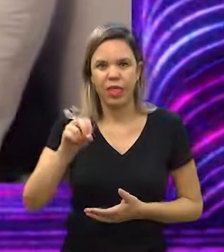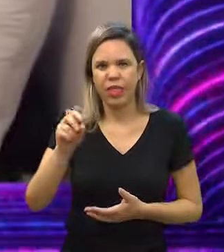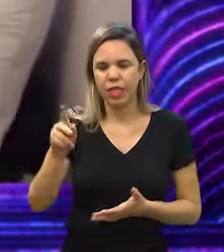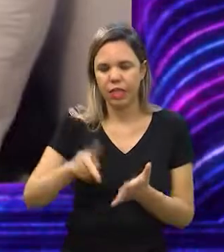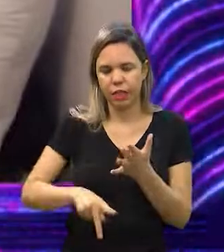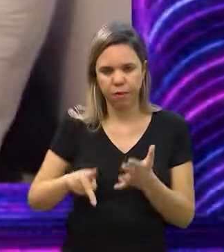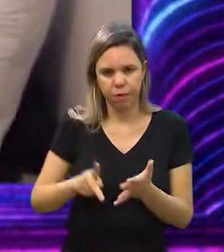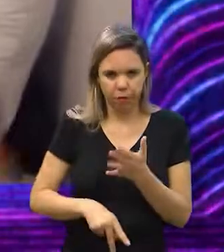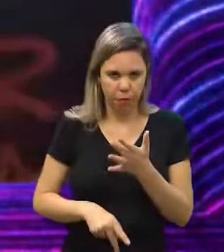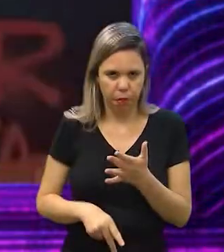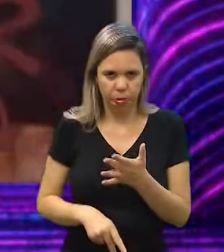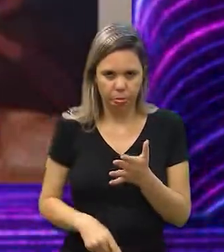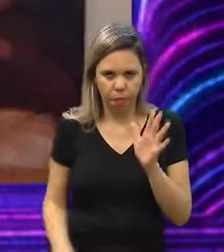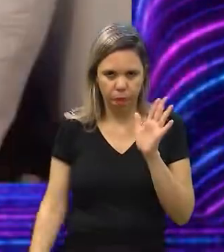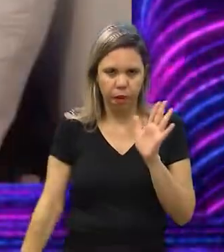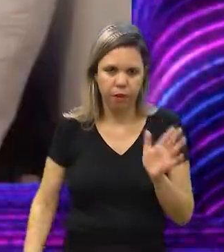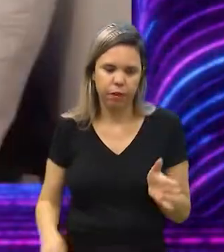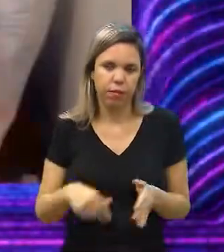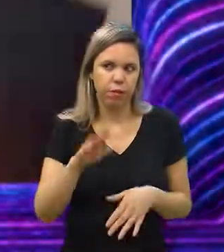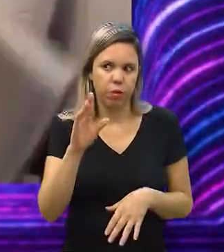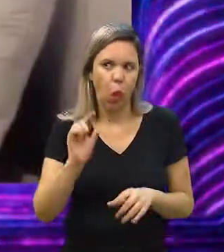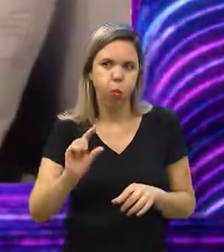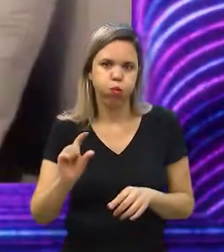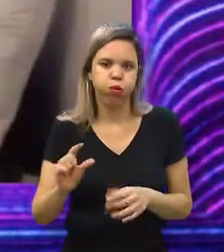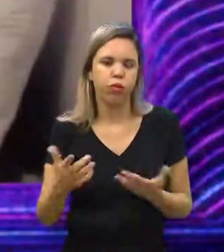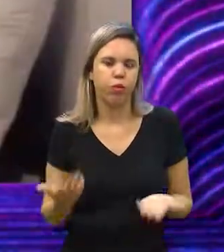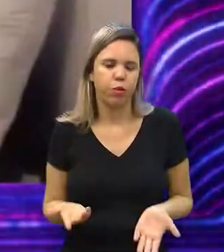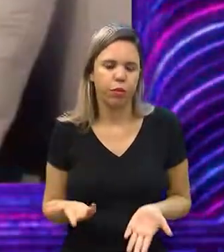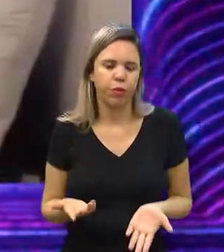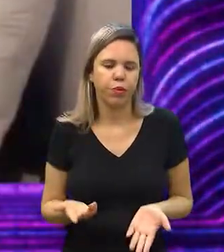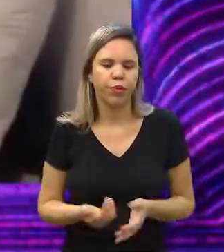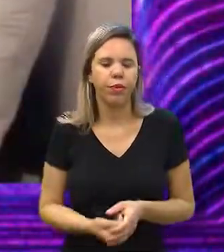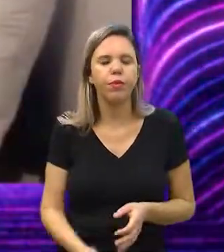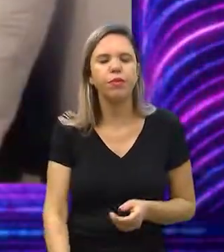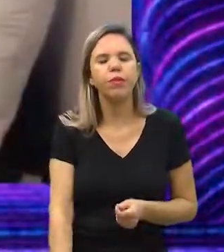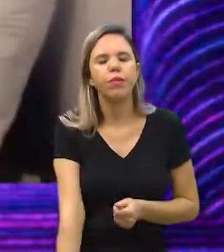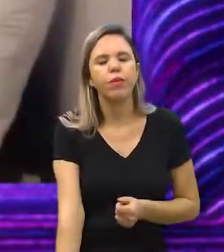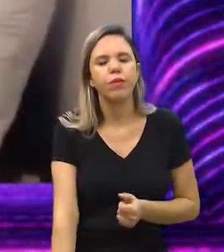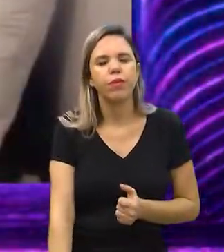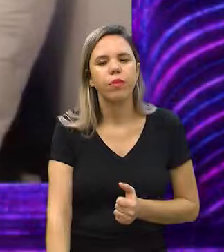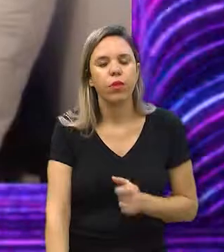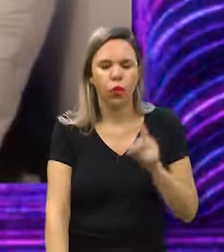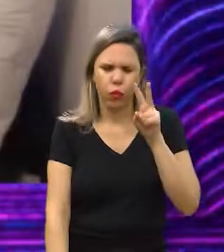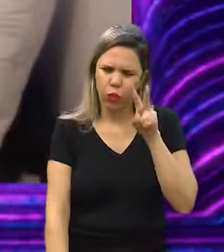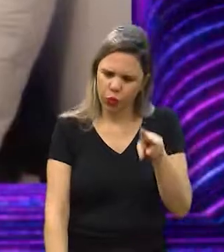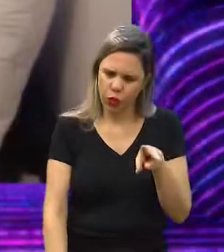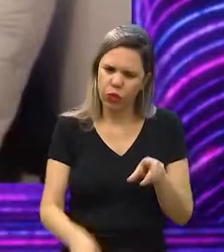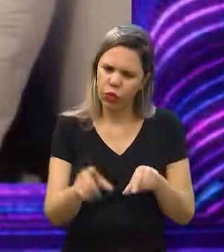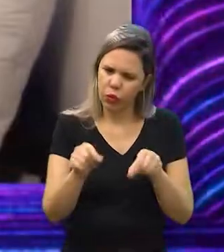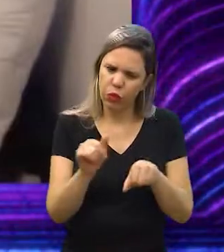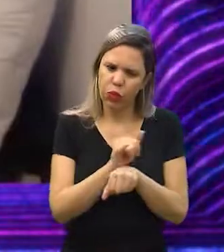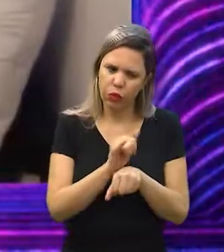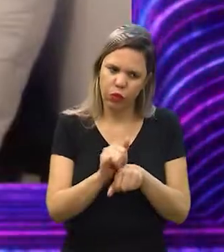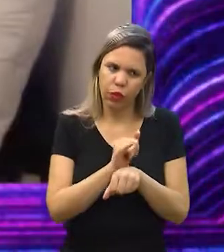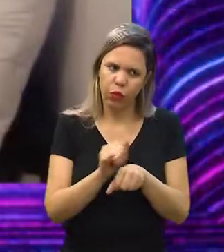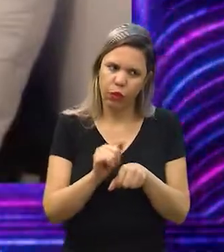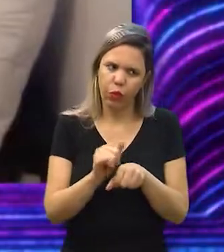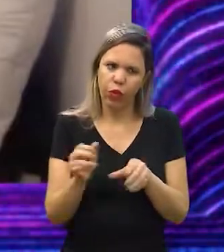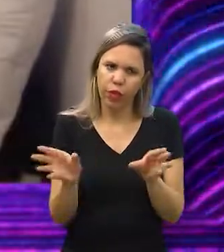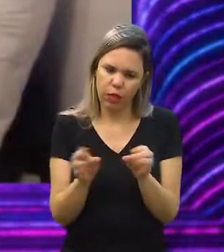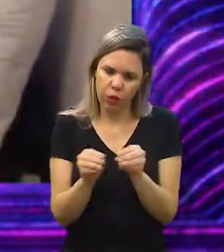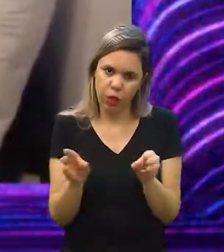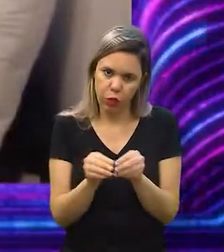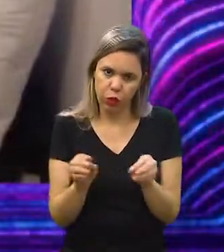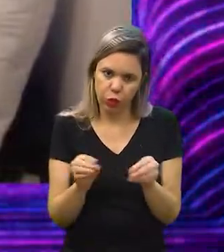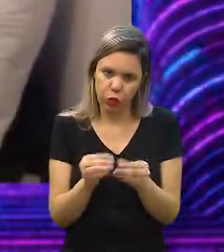50 páginas. E o Vikadas, ele é mais grosso. Então, quando eu olhei o concurso, eu falei, vou fazer um spin-off do